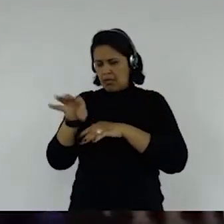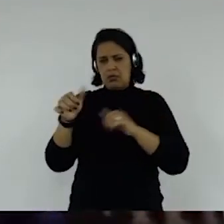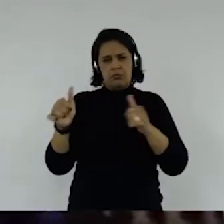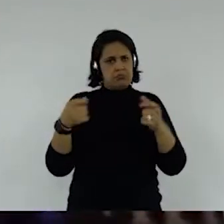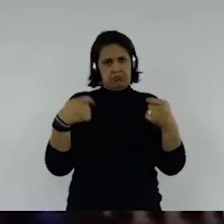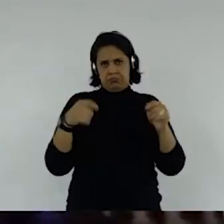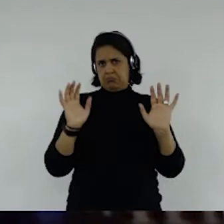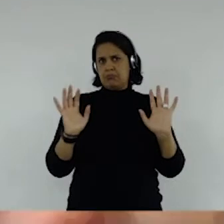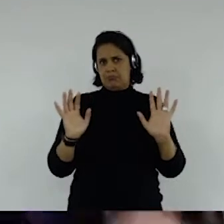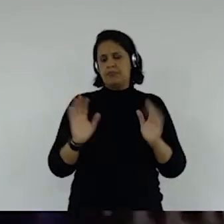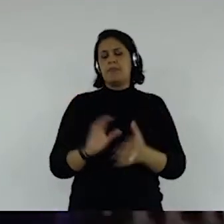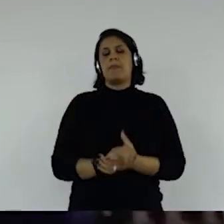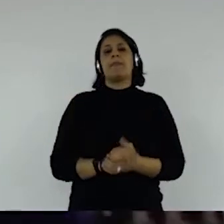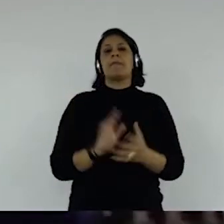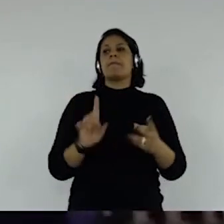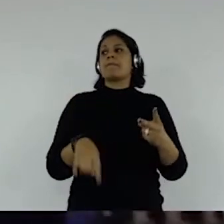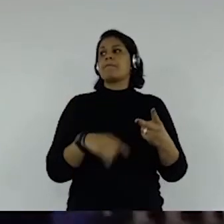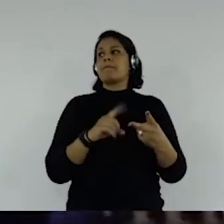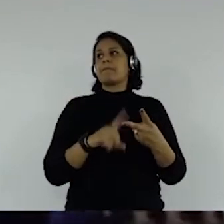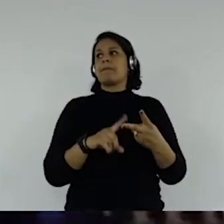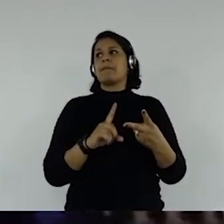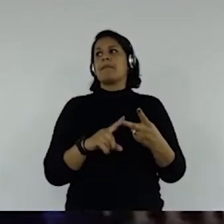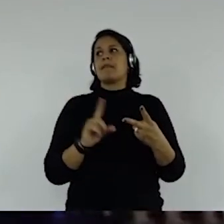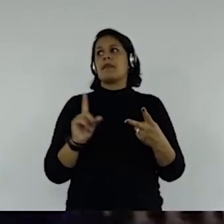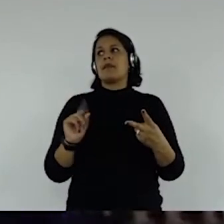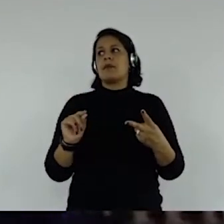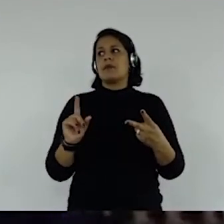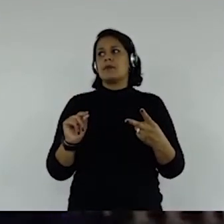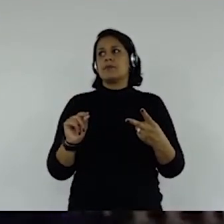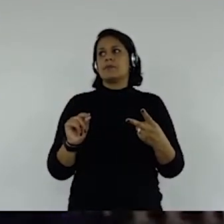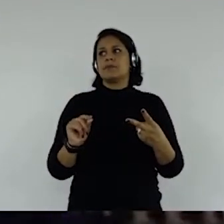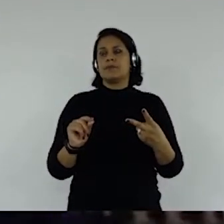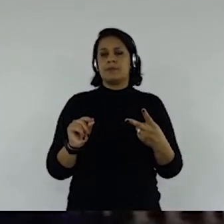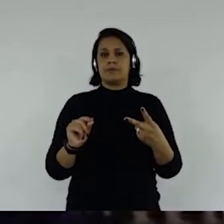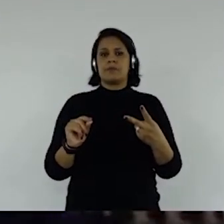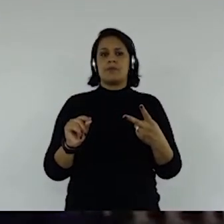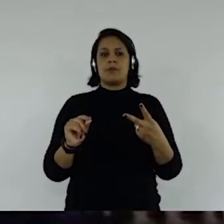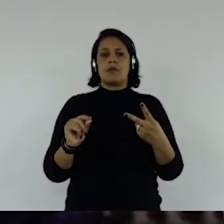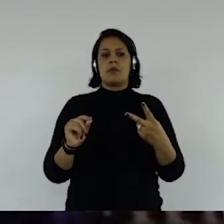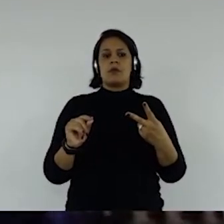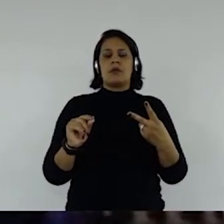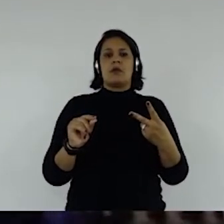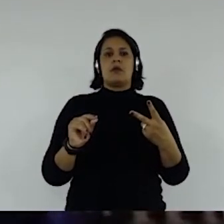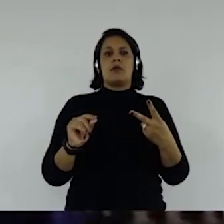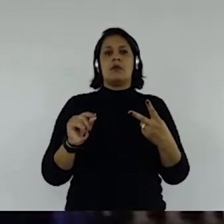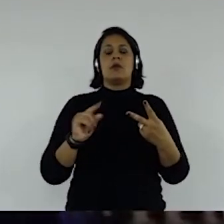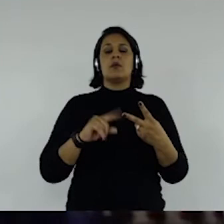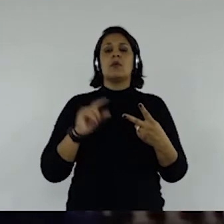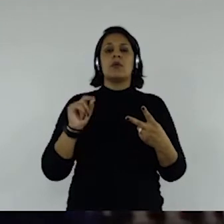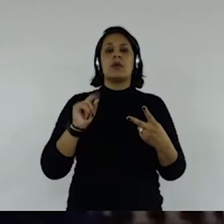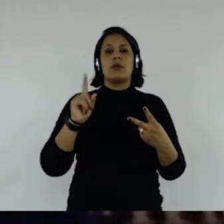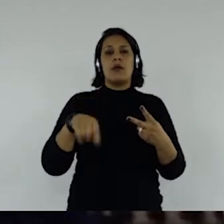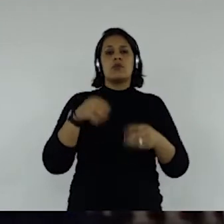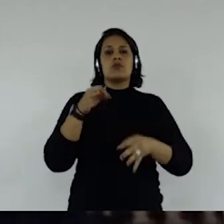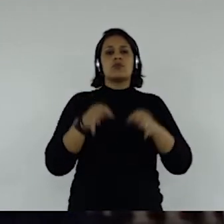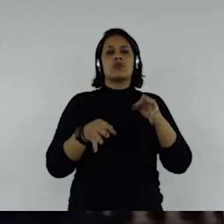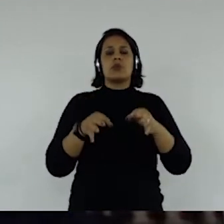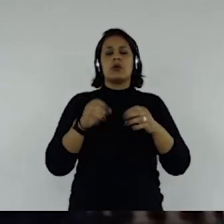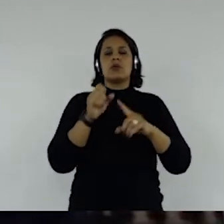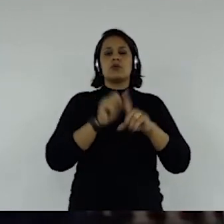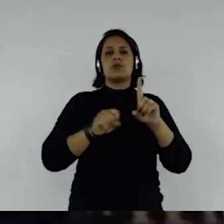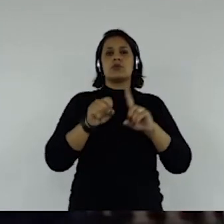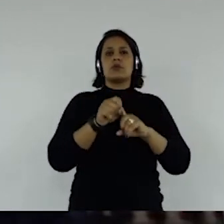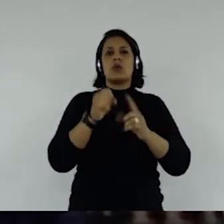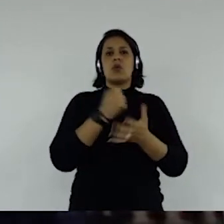uma razão importante. Um outro princípio muito relevante nessa análise é o princípio também da função social do contrato, lá do